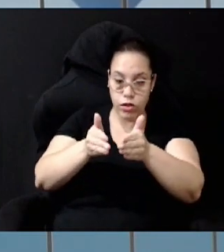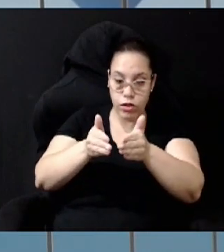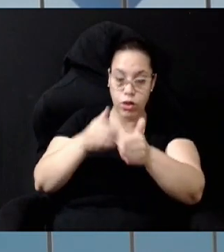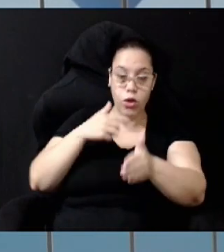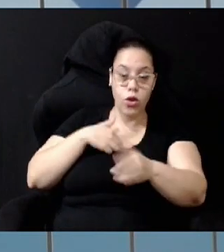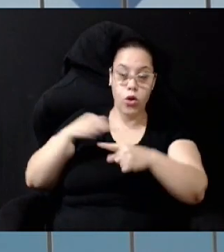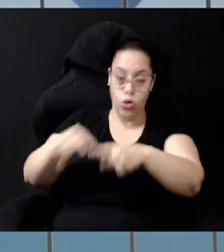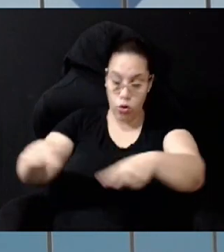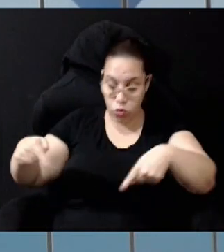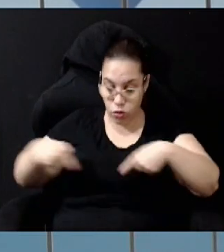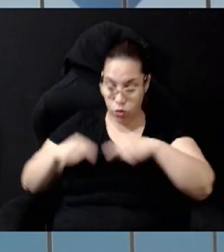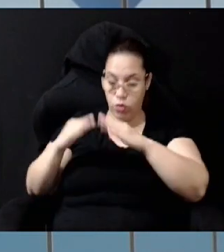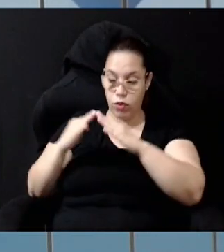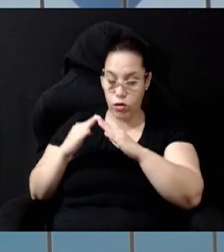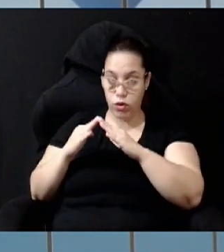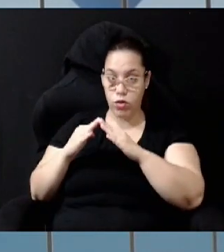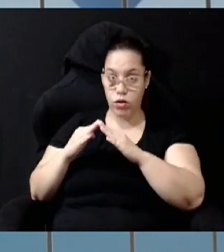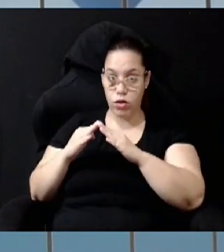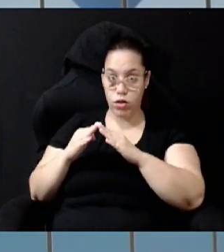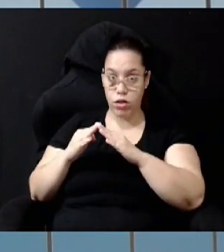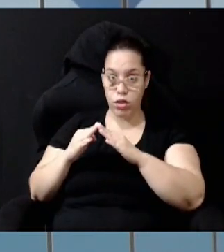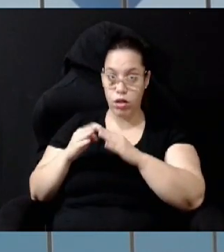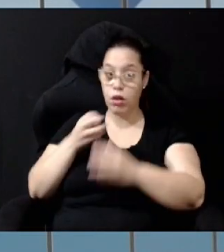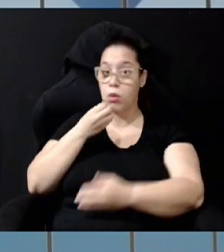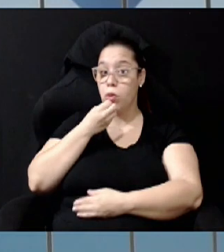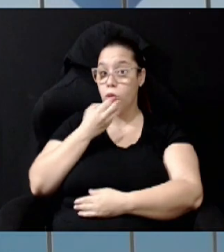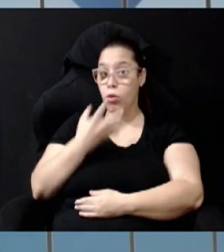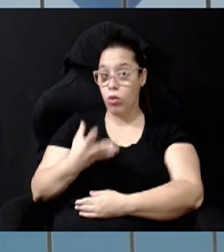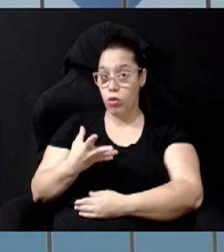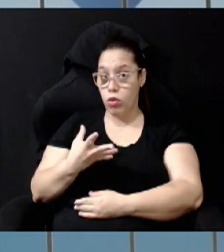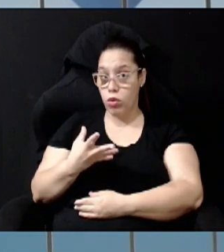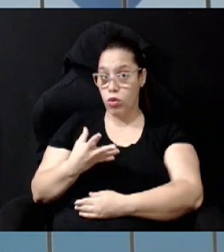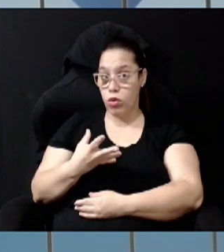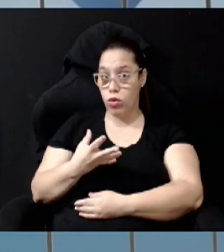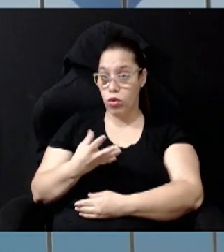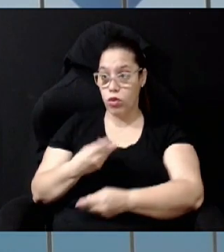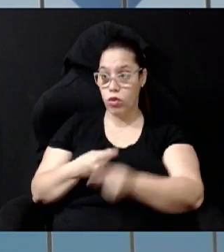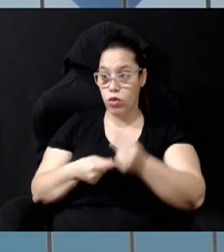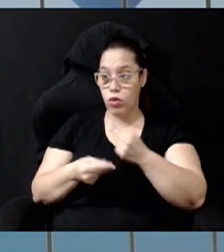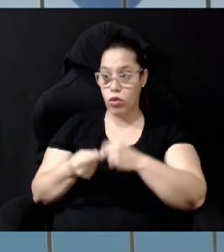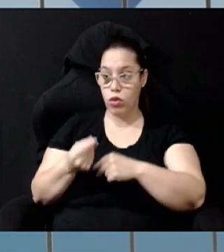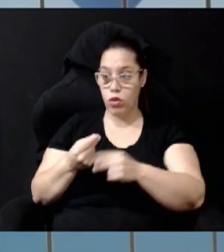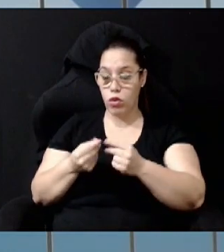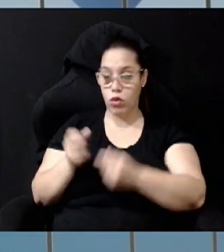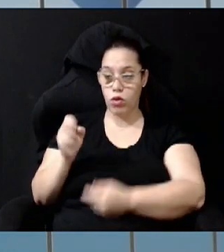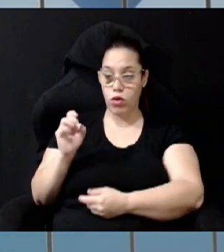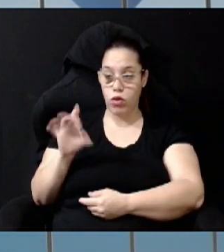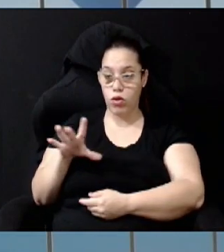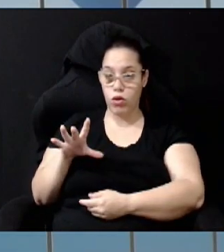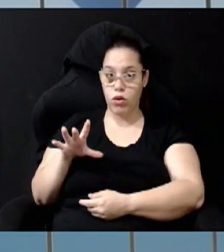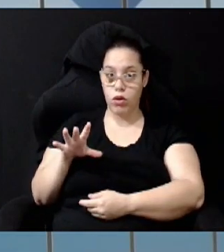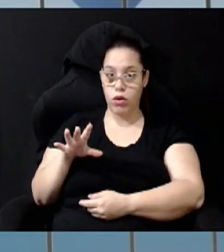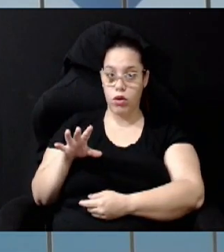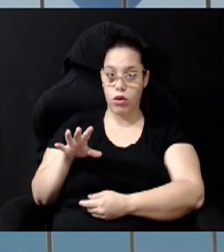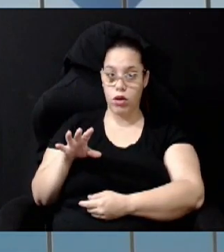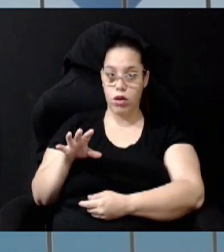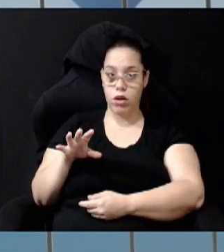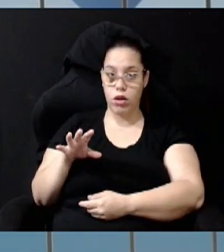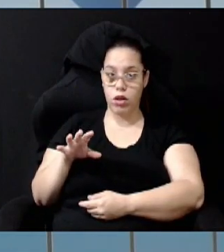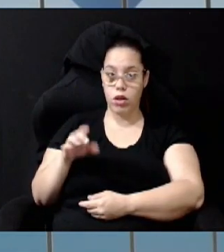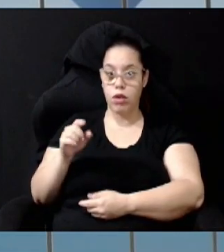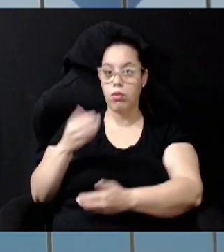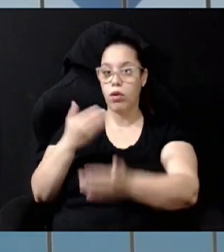posso me beneficiar de algum recurso econômico. Não é só, porque as pessoas normalmente falam assim, isso daqui é uma área perdida, que eu não posso